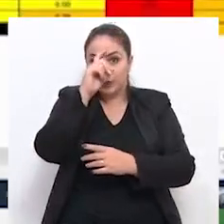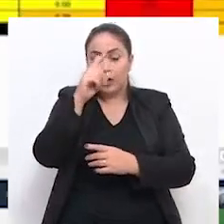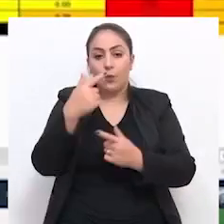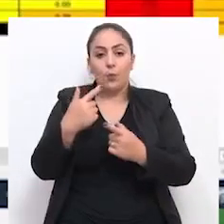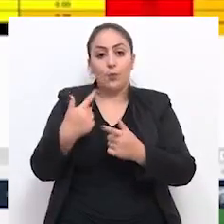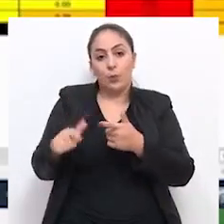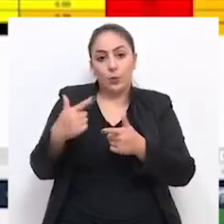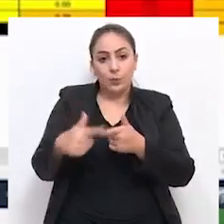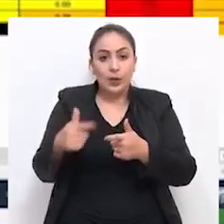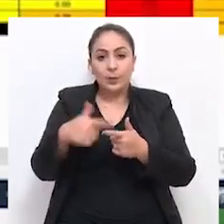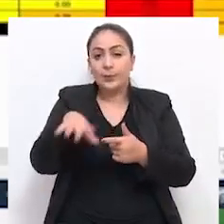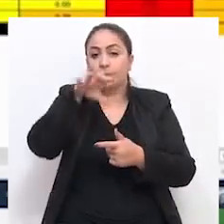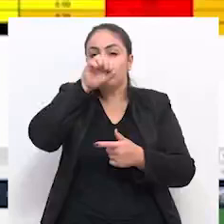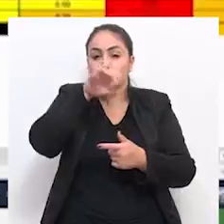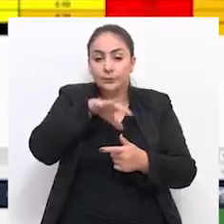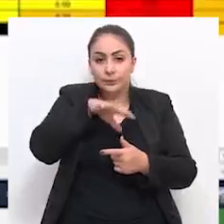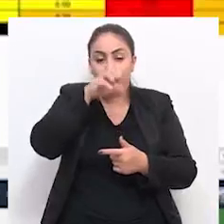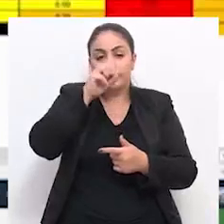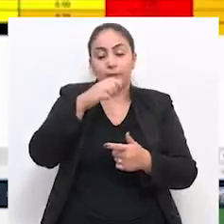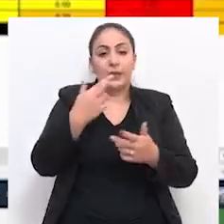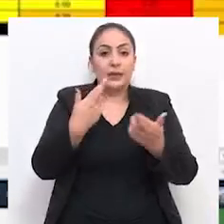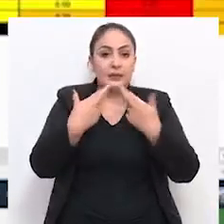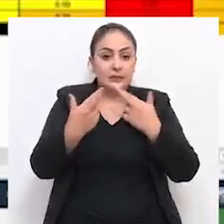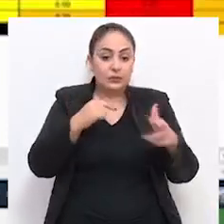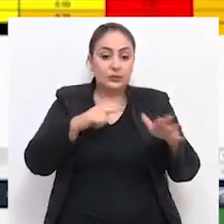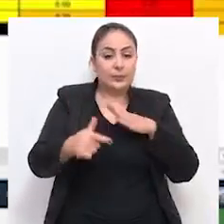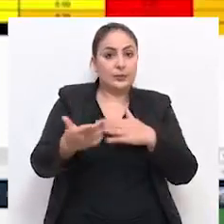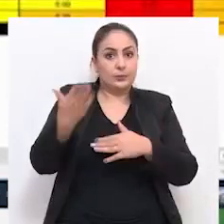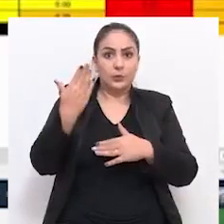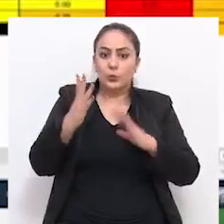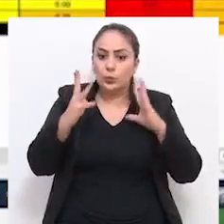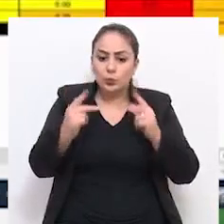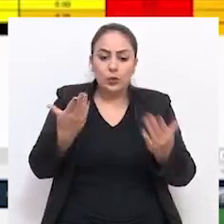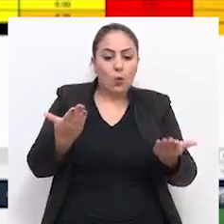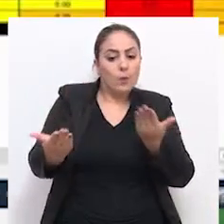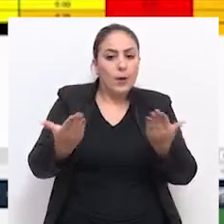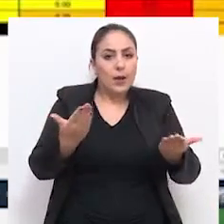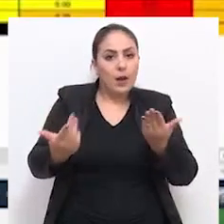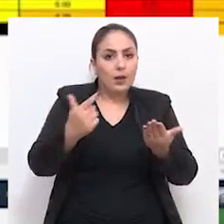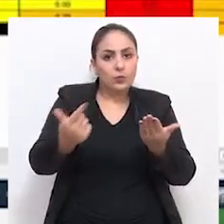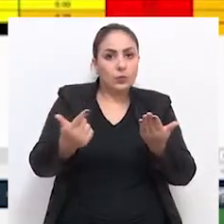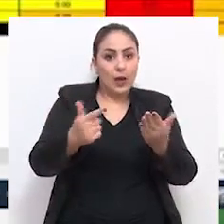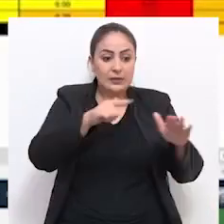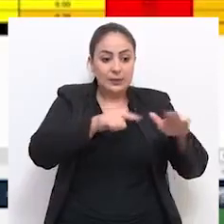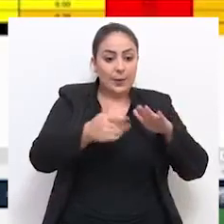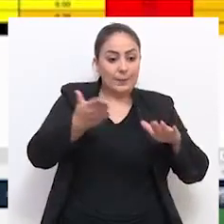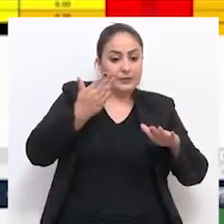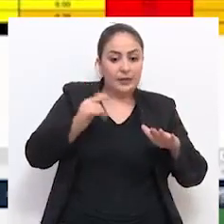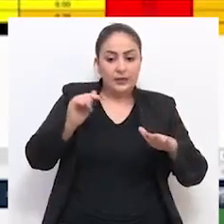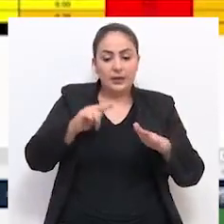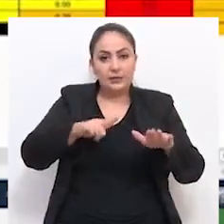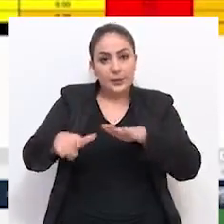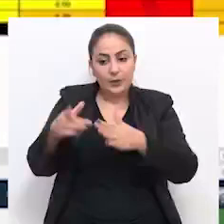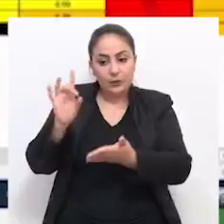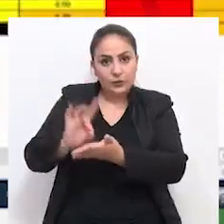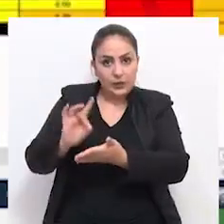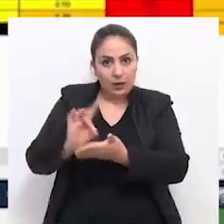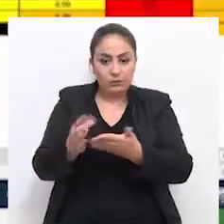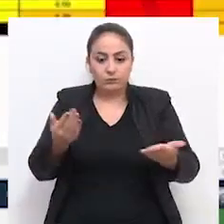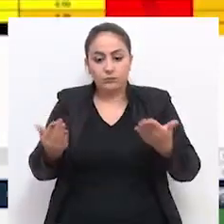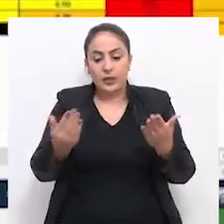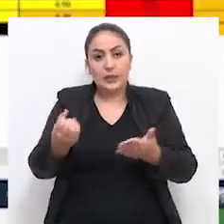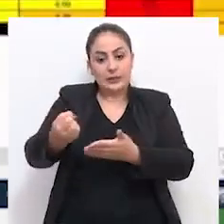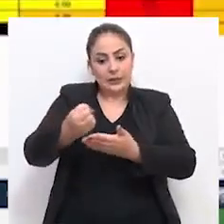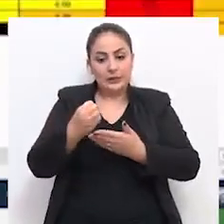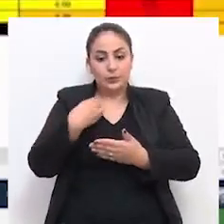por síndromes respiratórias agudas graves em relação à semana anterior, tudo isso é considerado e é trazido aqui